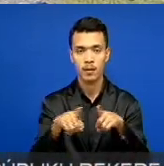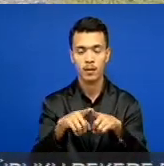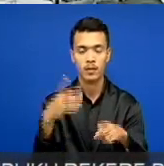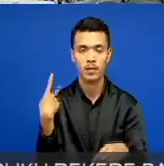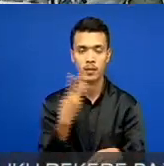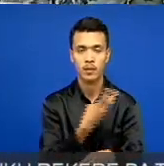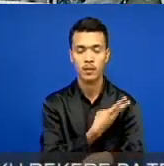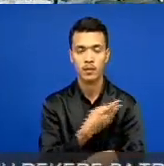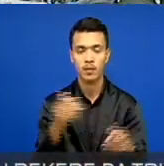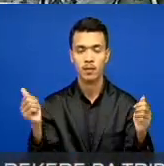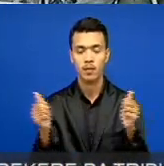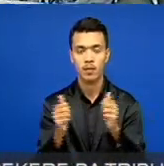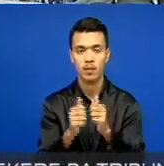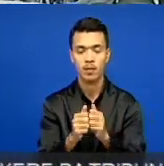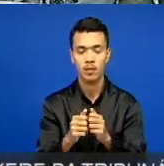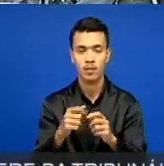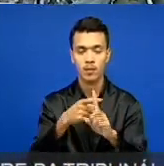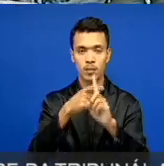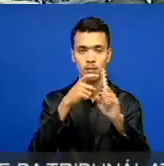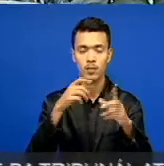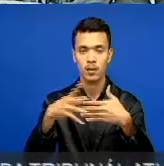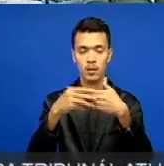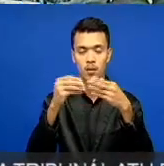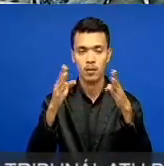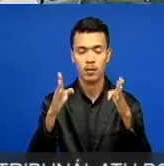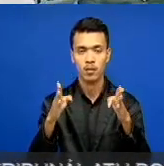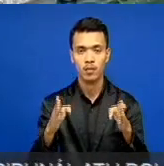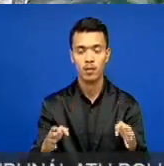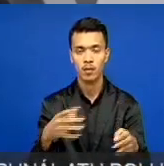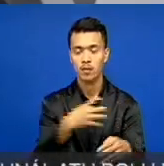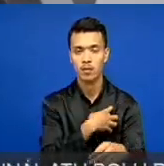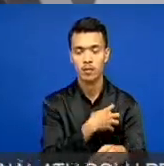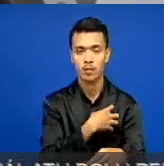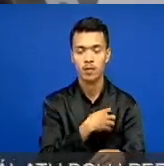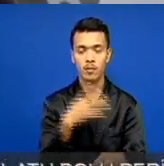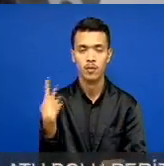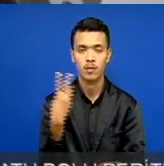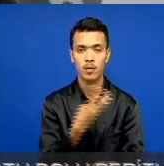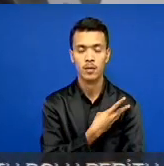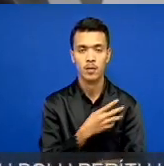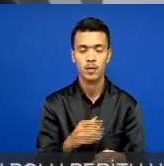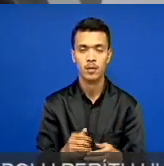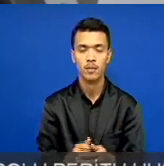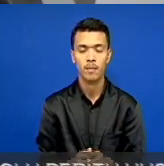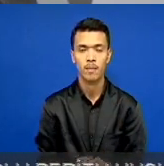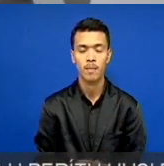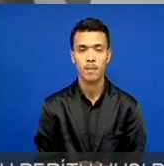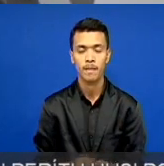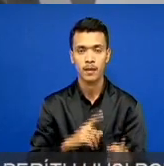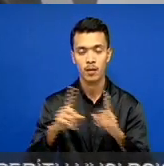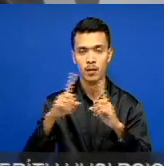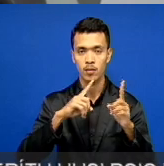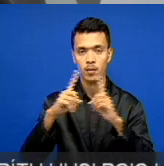ita o se parte a autoridade como polícia mos ita parte pendemos e te